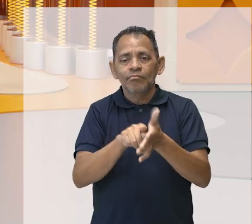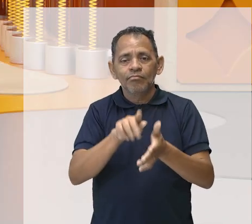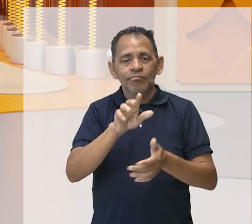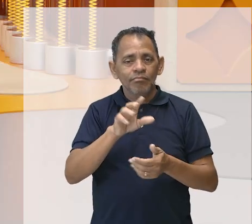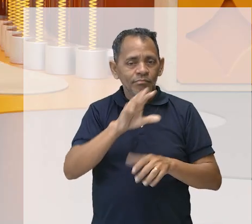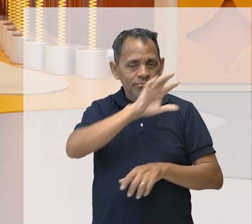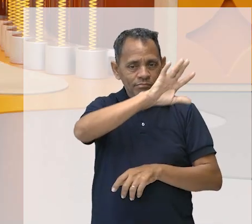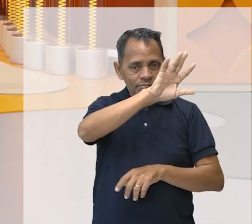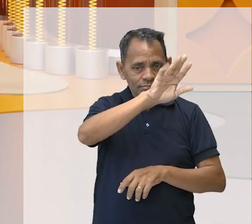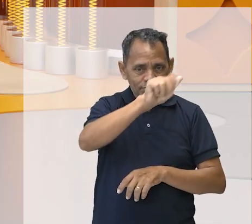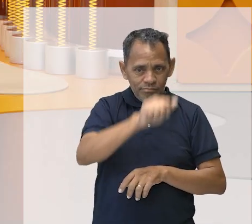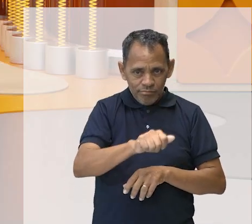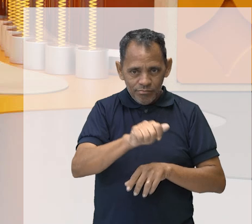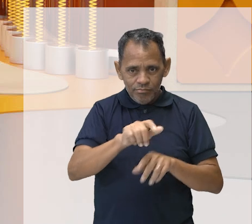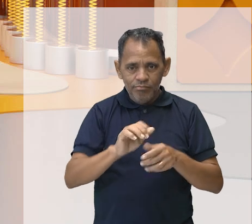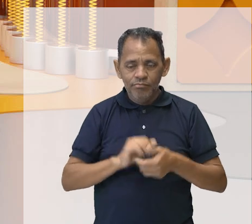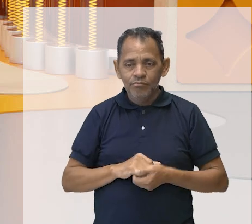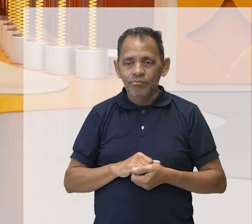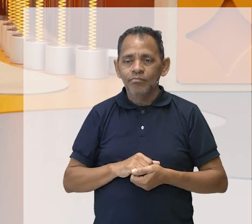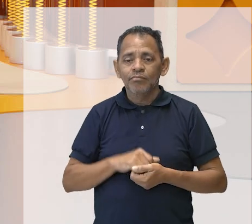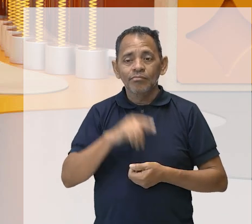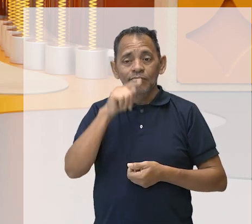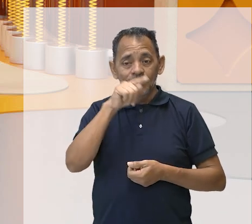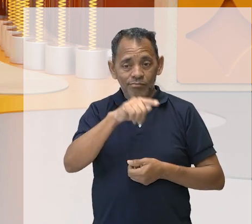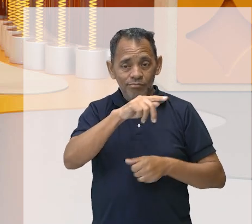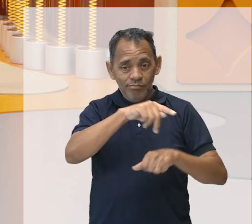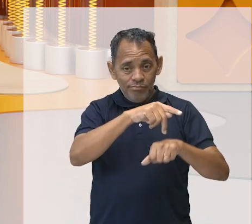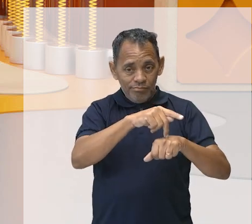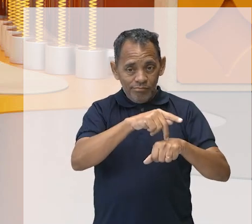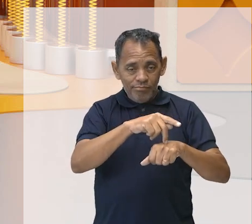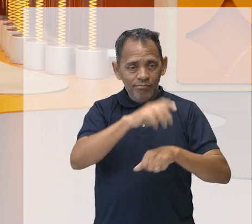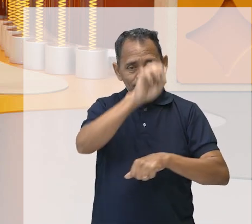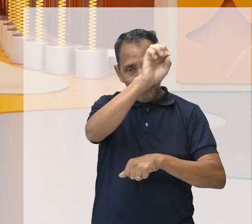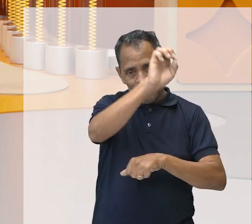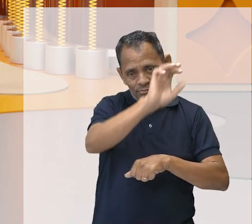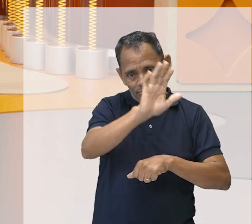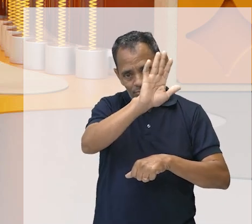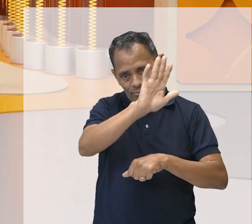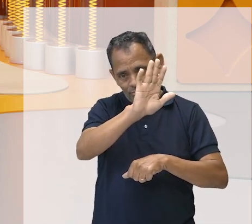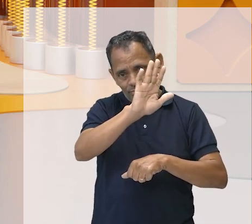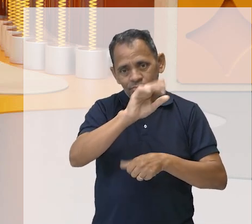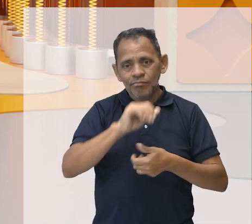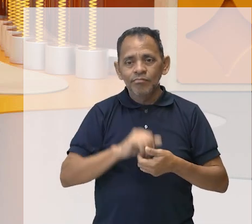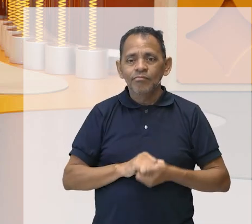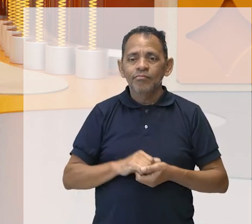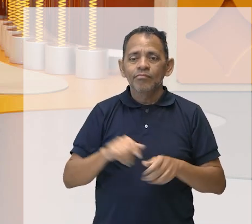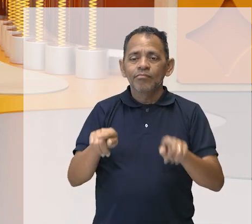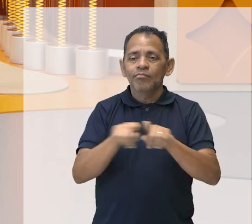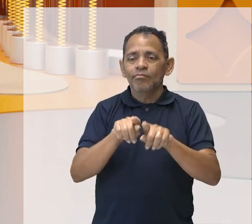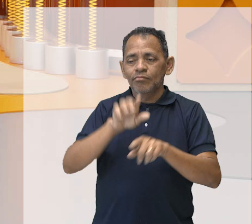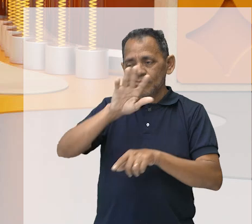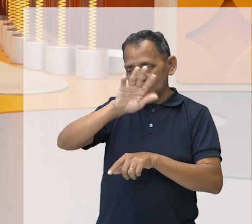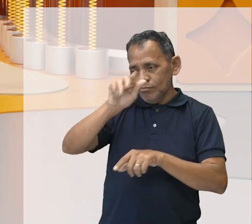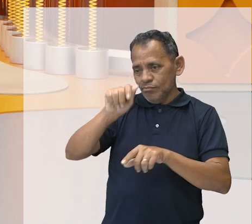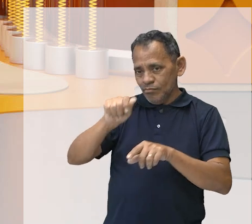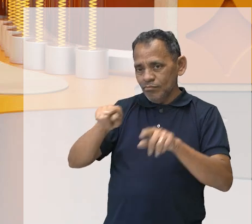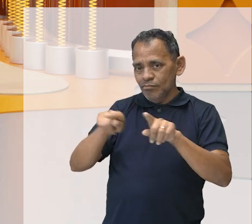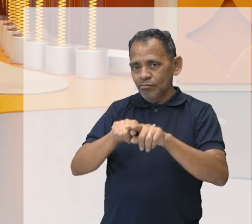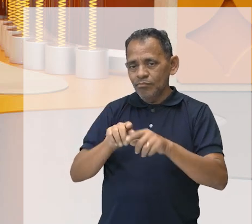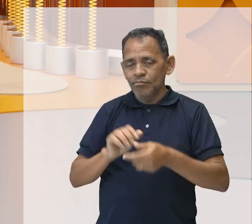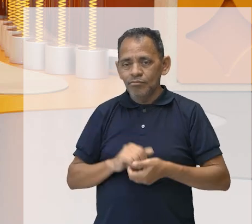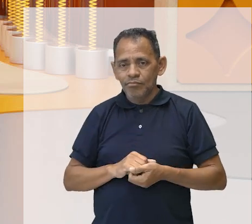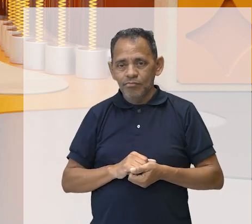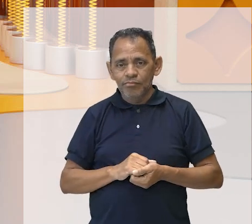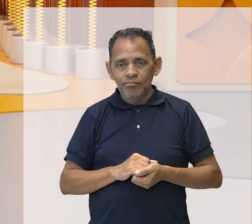gente, esses países, né, tanto da Europa quanto da Ásia, principalmente,